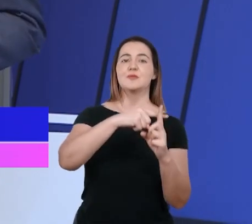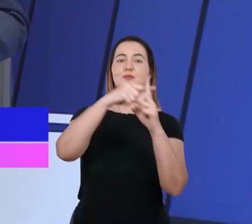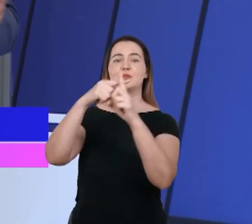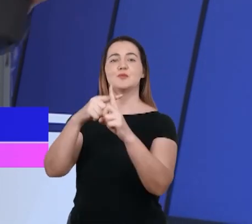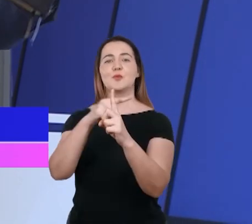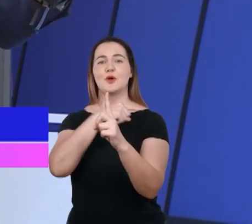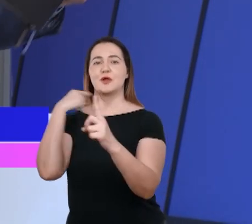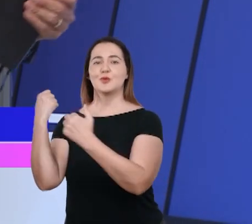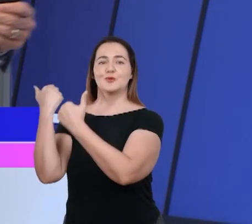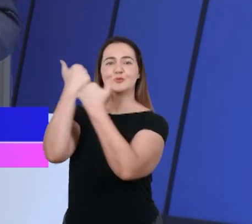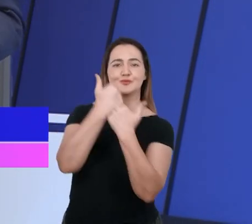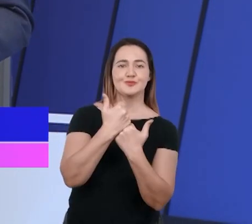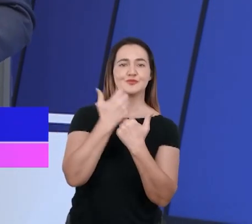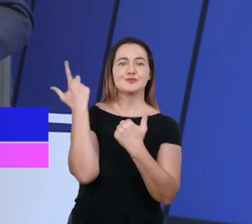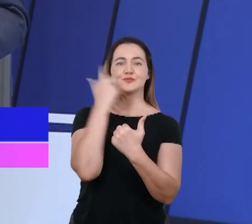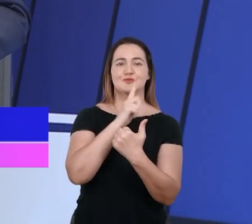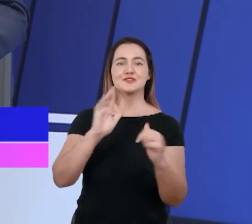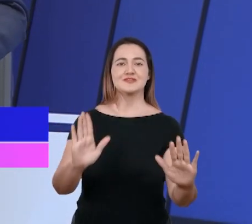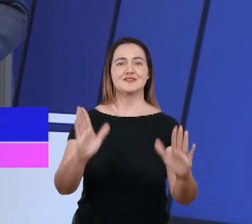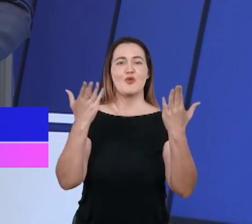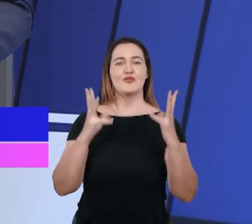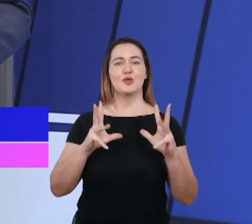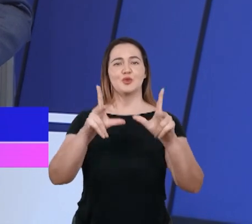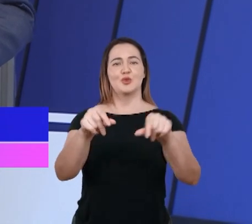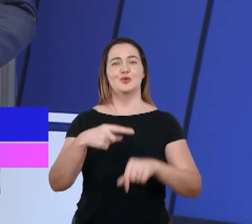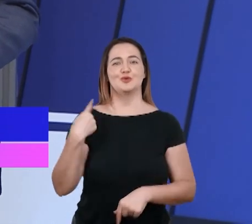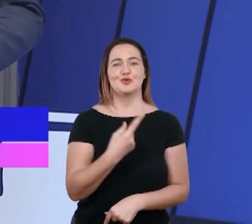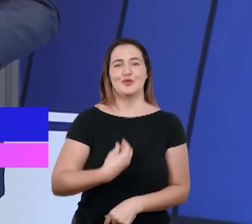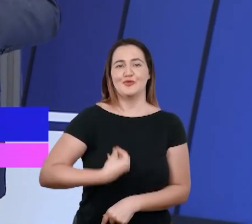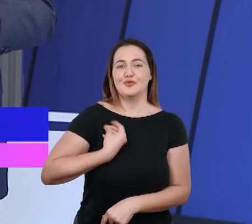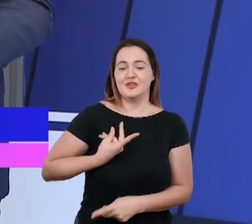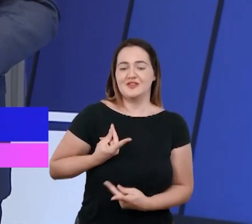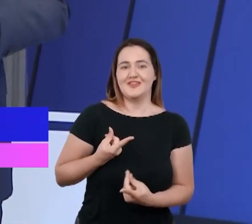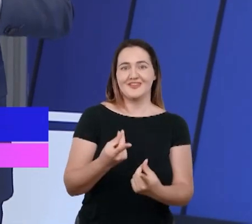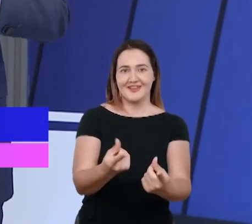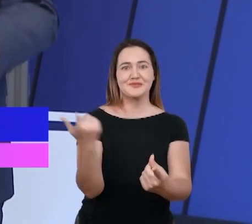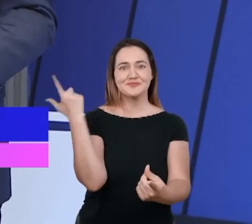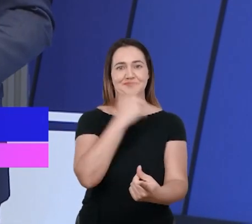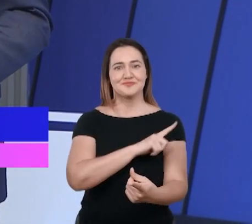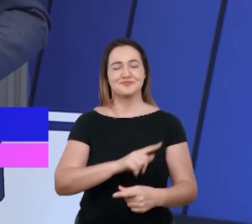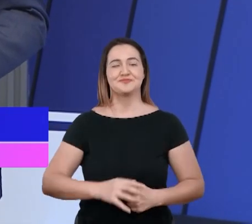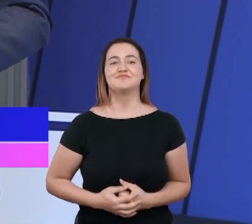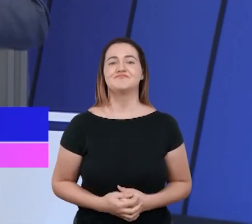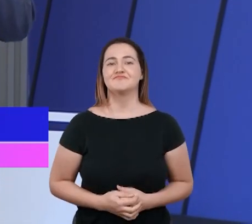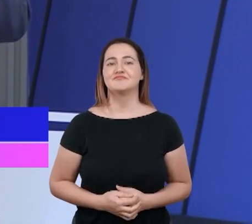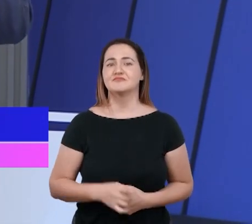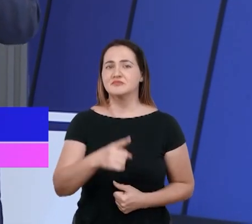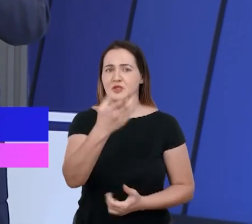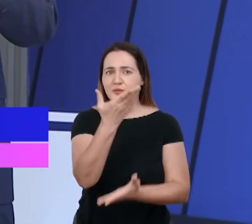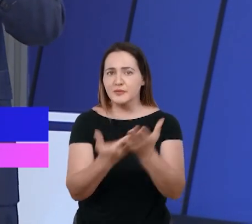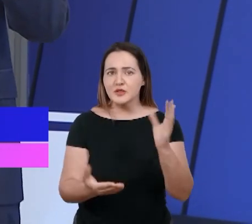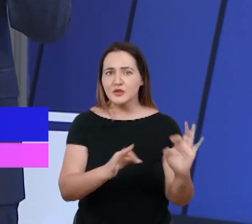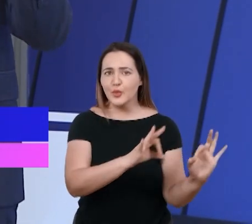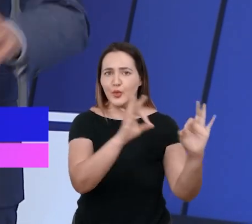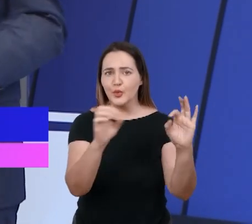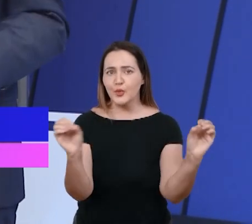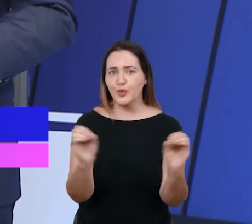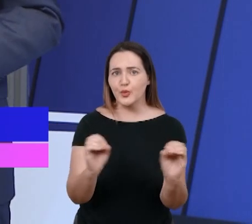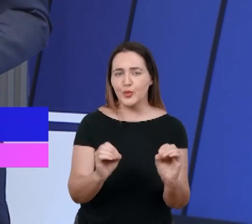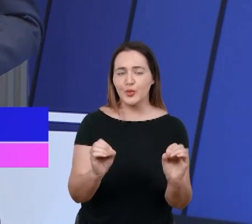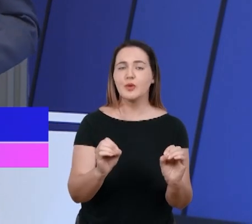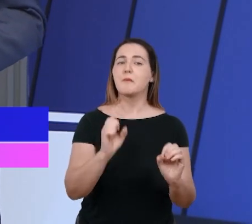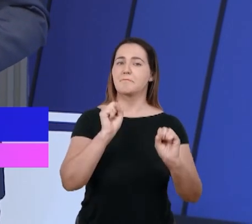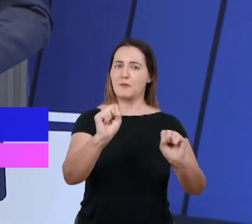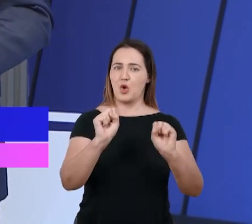Calvário, quando seu Filho morreu para que eu e você tivéssemos vida eterna. Se você não viu o programa da semana